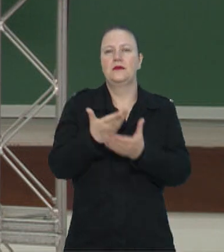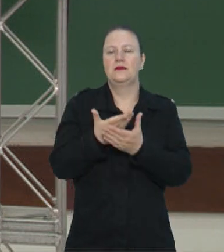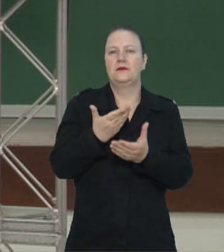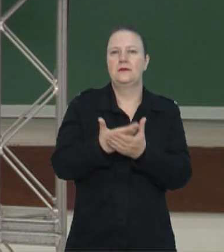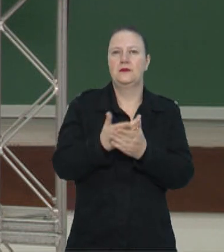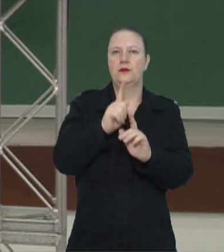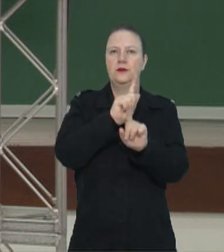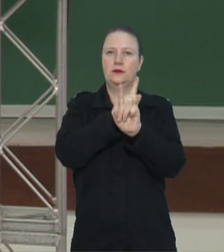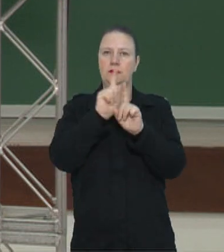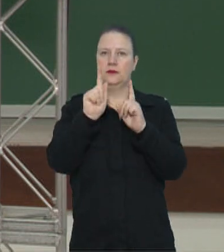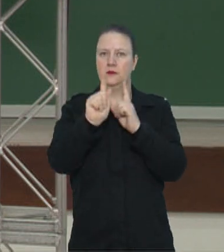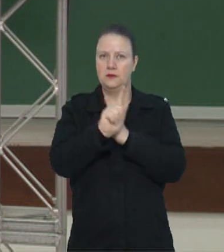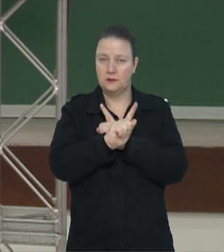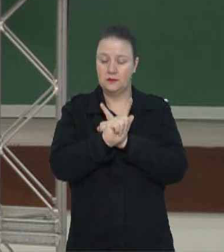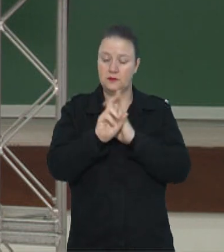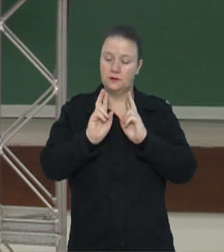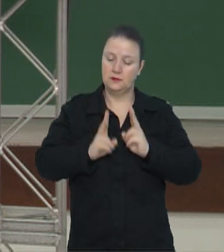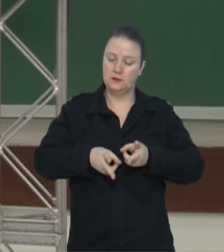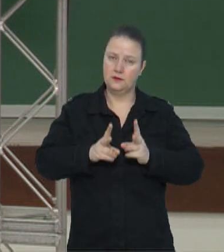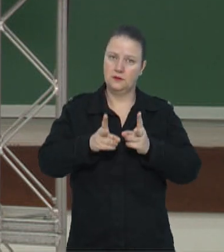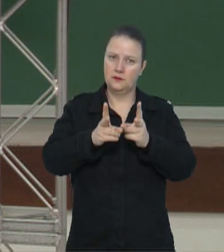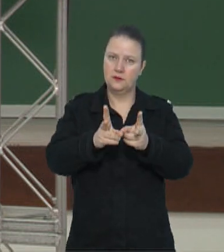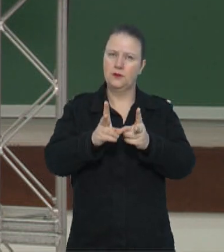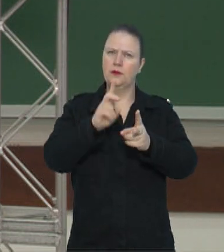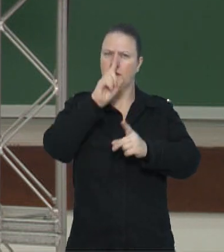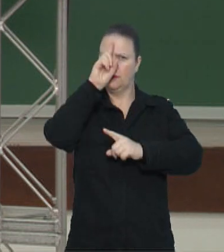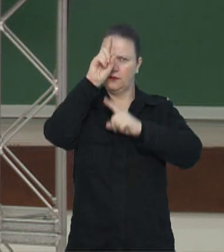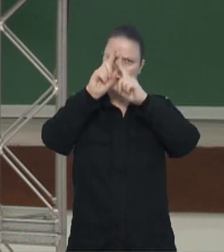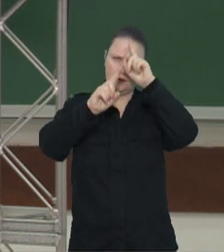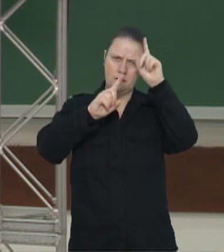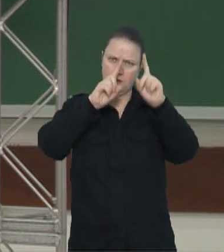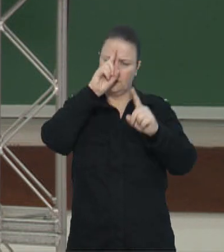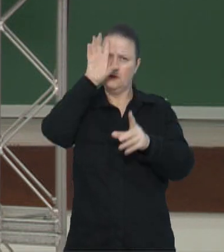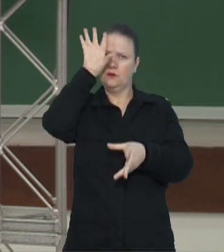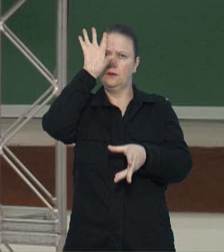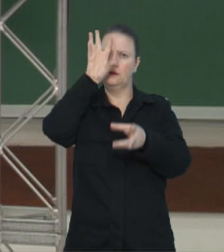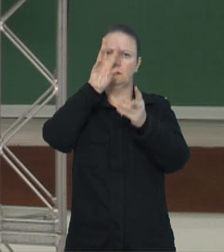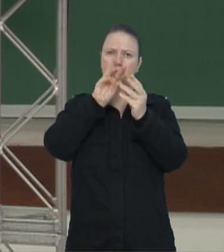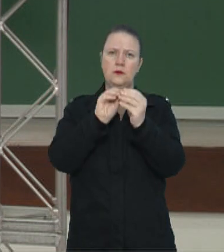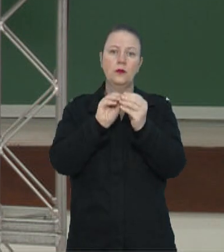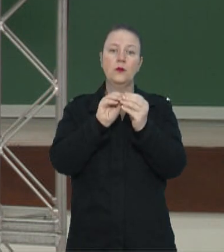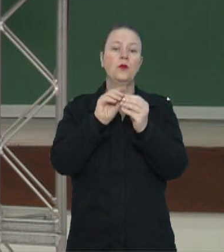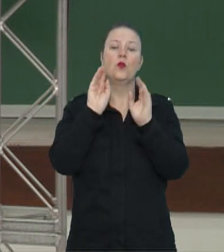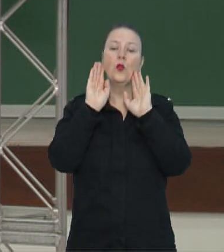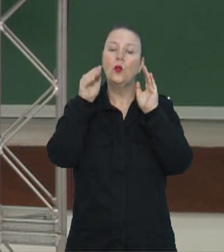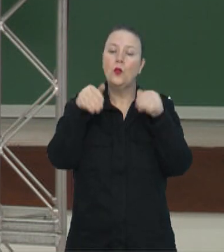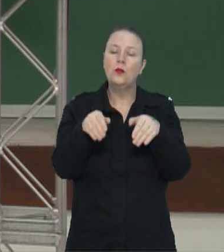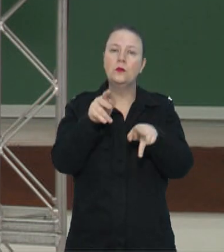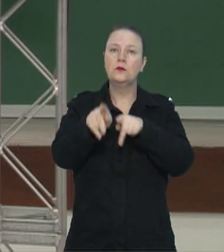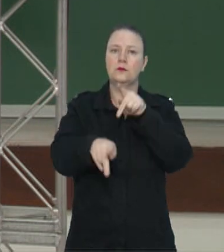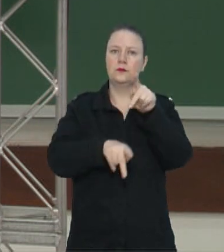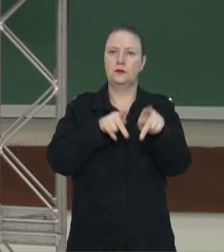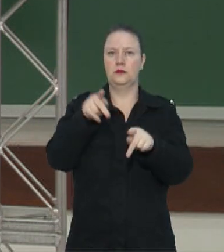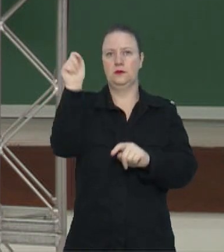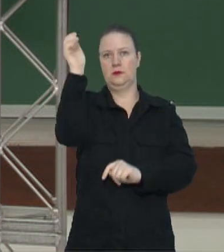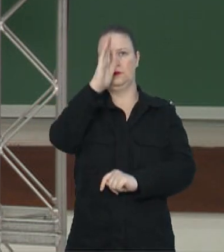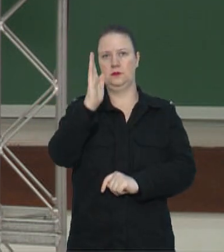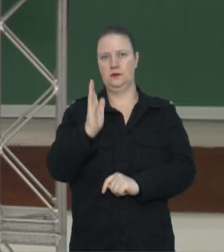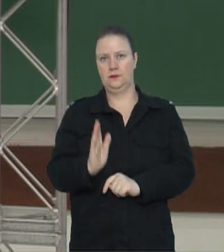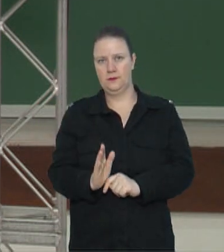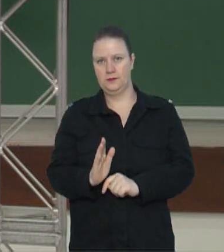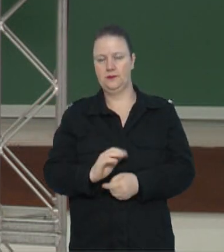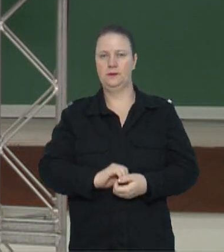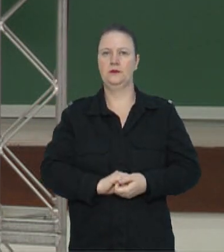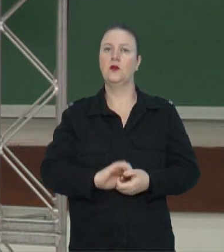vocês e continuando com aquela ideia de entender um pouco mais sobre a população brasileira. Então, trabalhamos